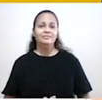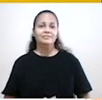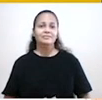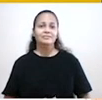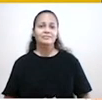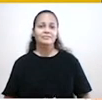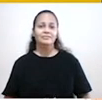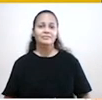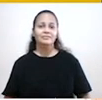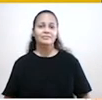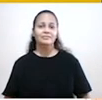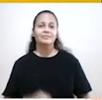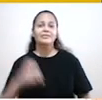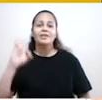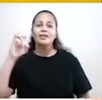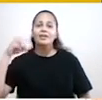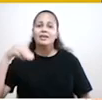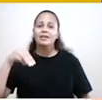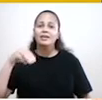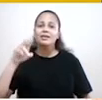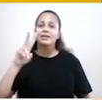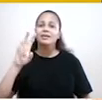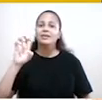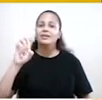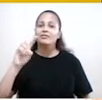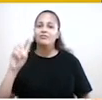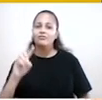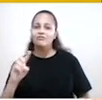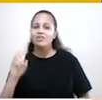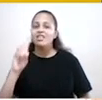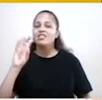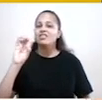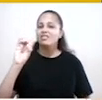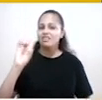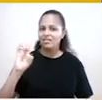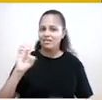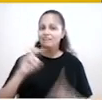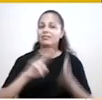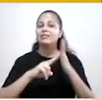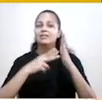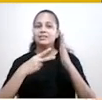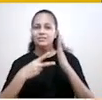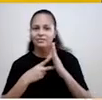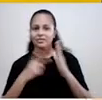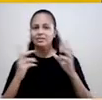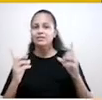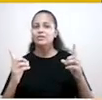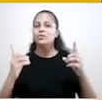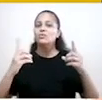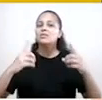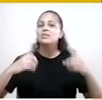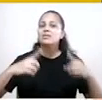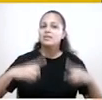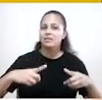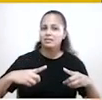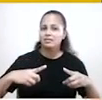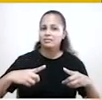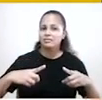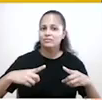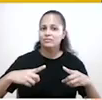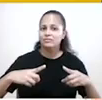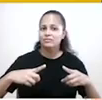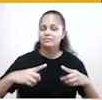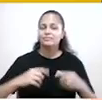Instead, em vez de, dá uma ideia de contrariedade. Prefiro isso em vez daquilo,